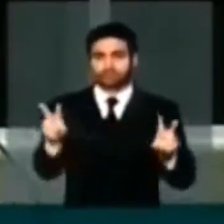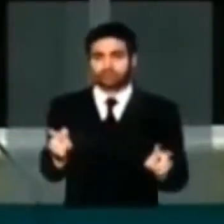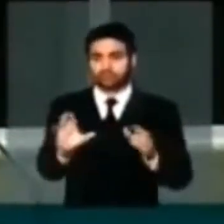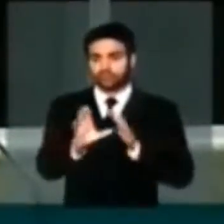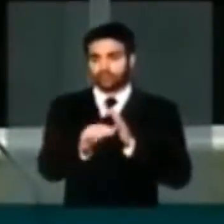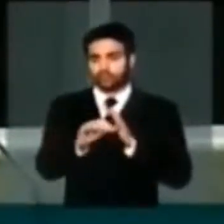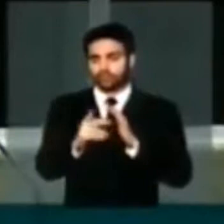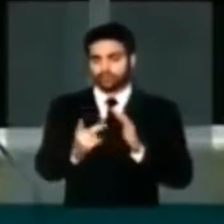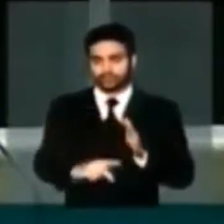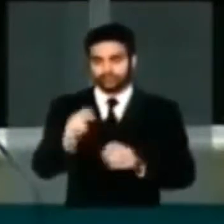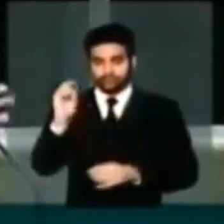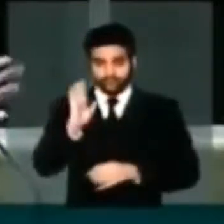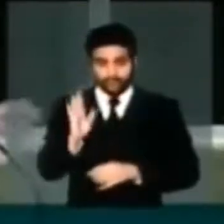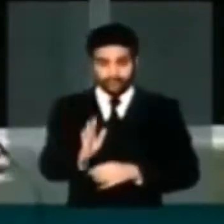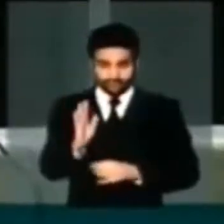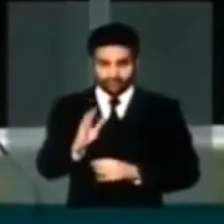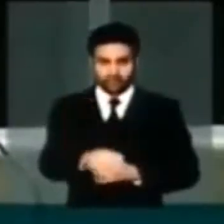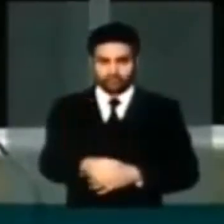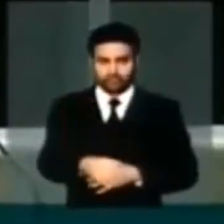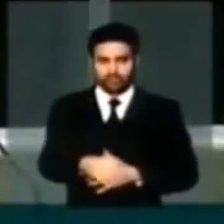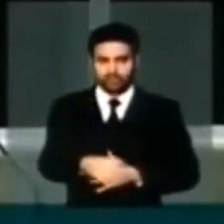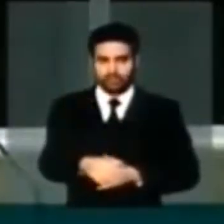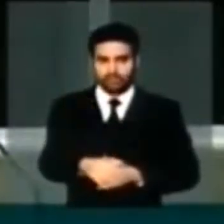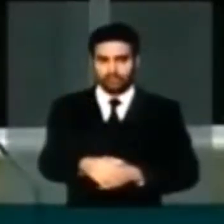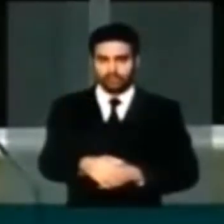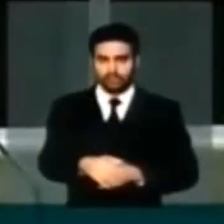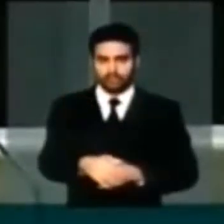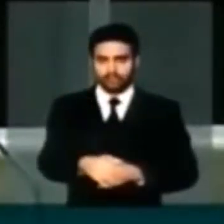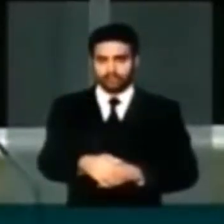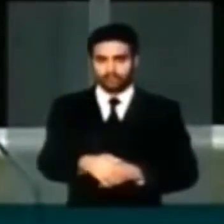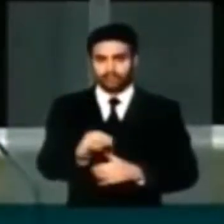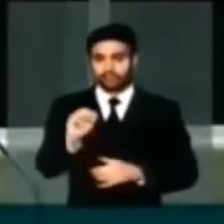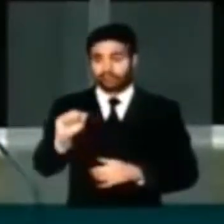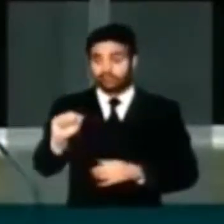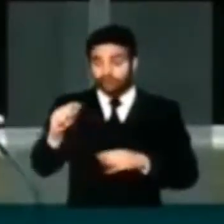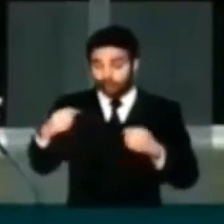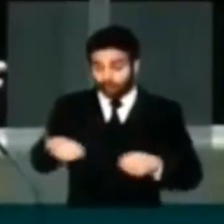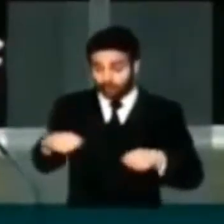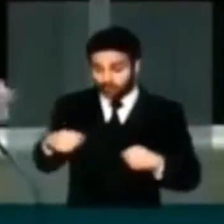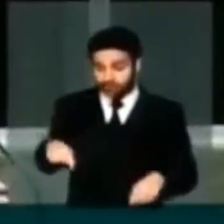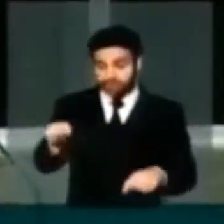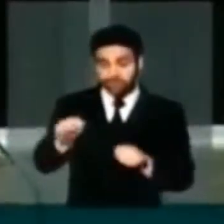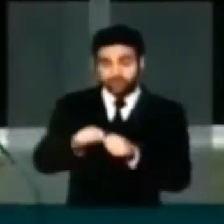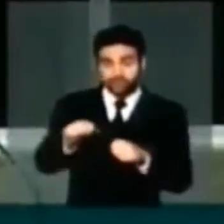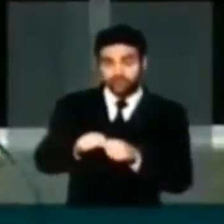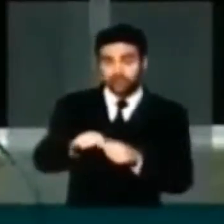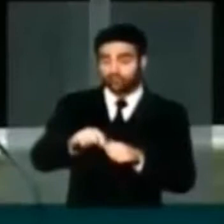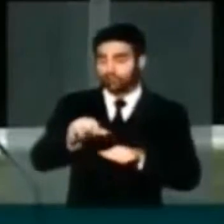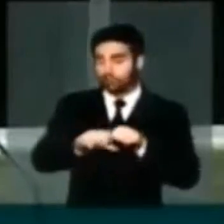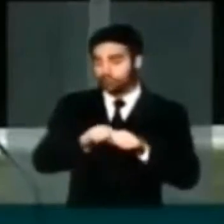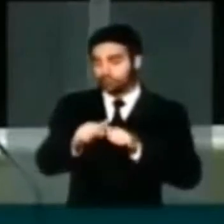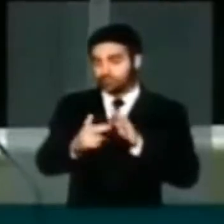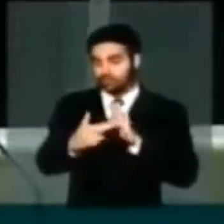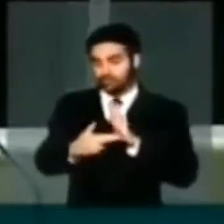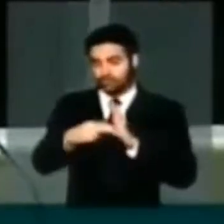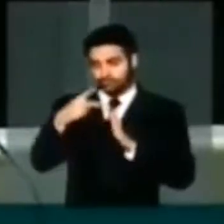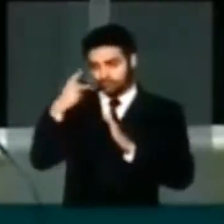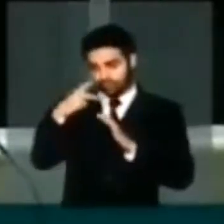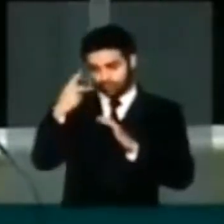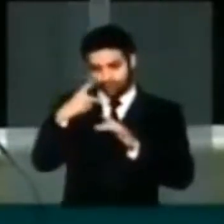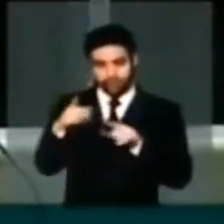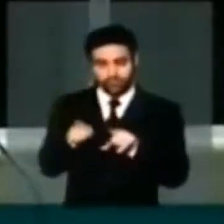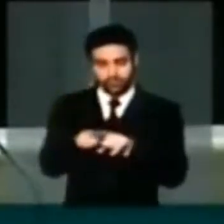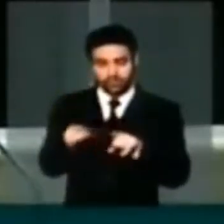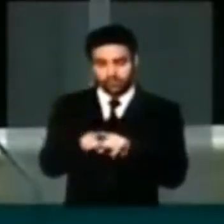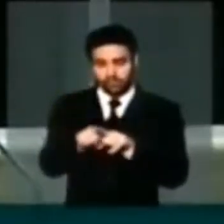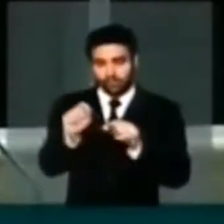da corrupção no Brasil, em relação à necessidade da votação de uma reforma política e, acima de